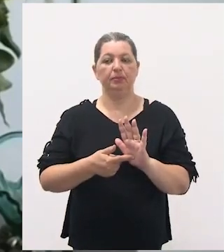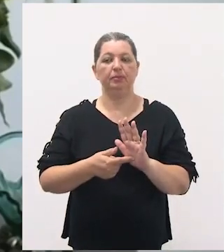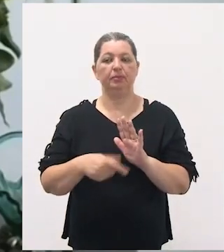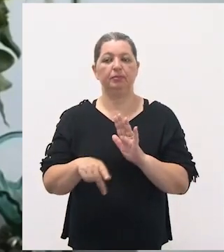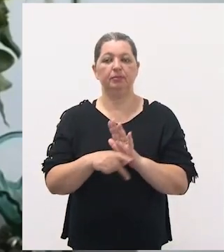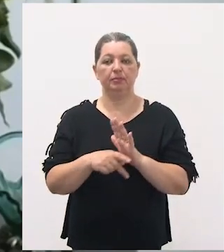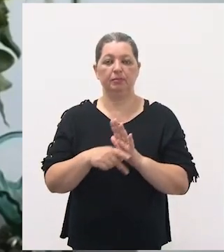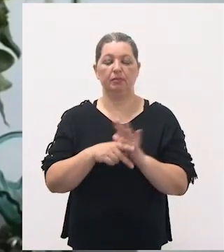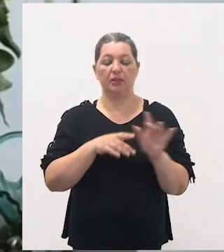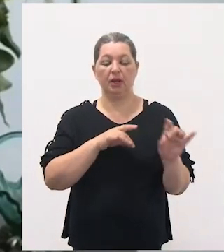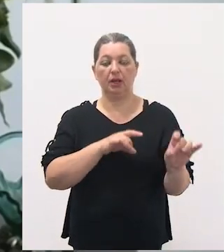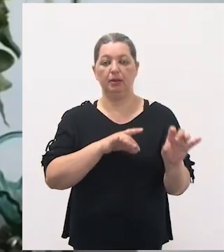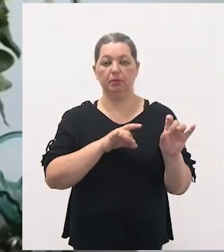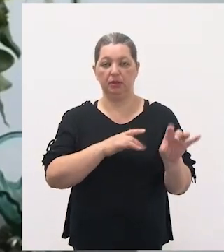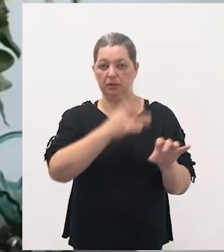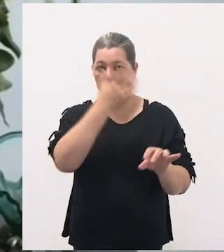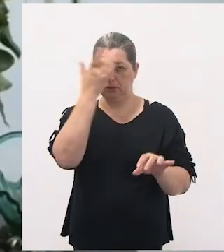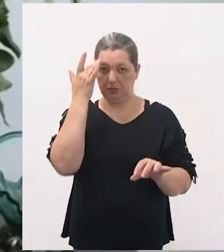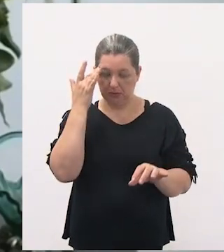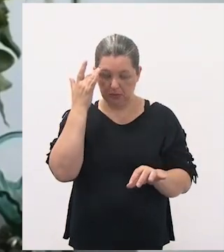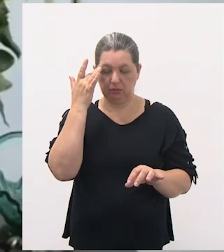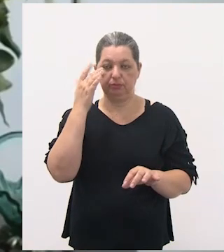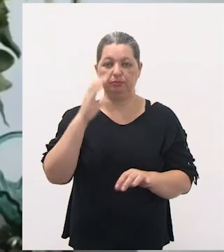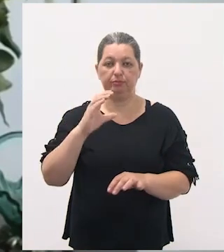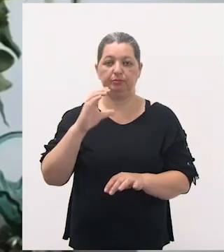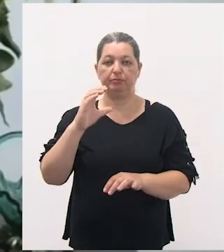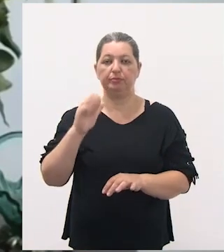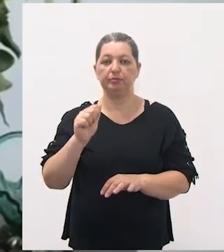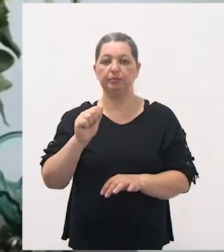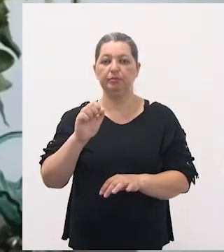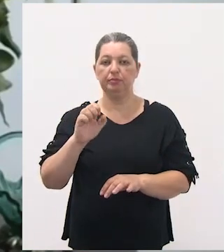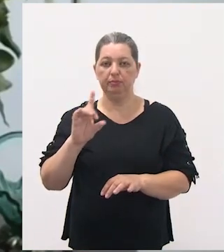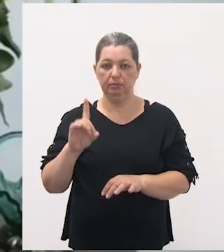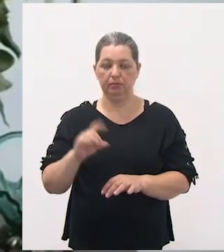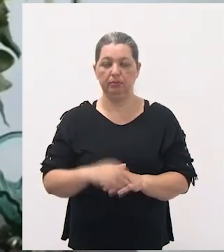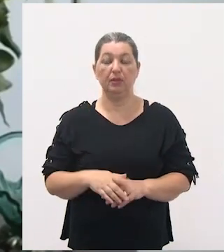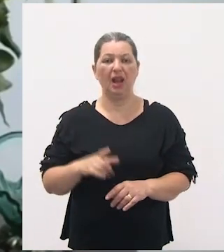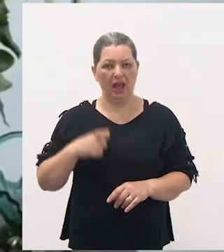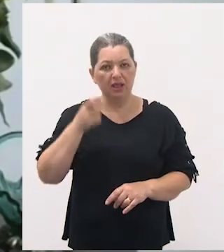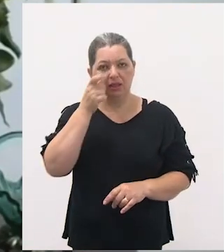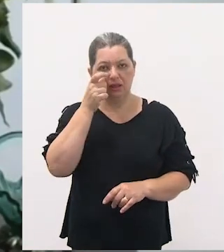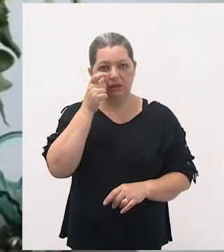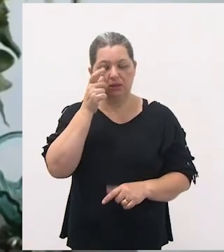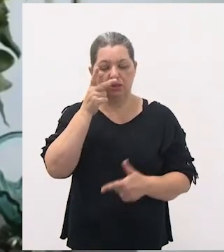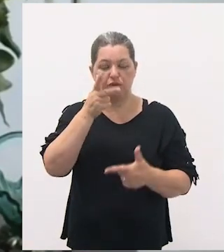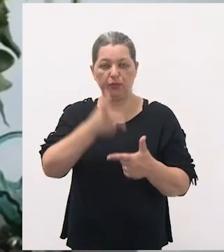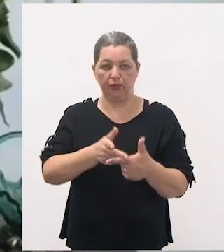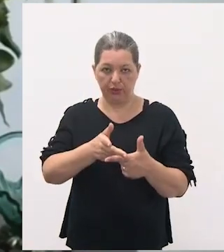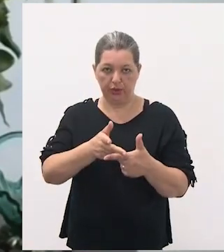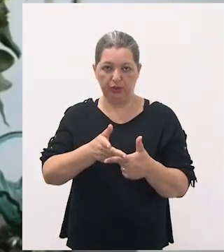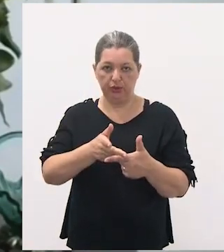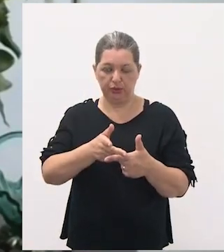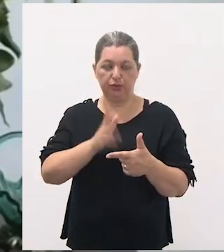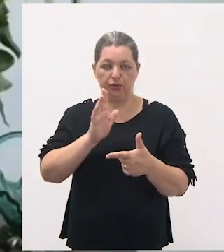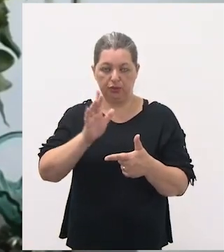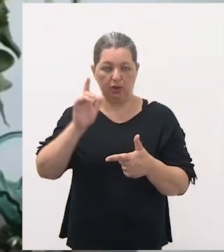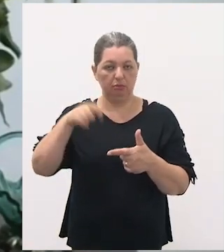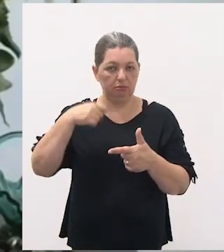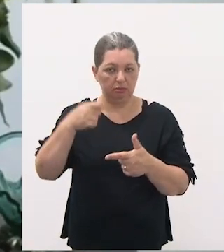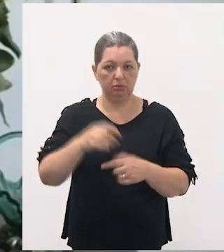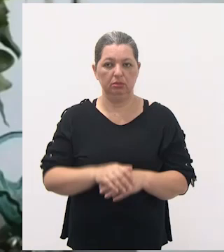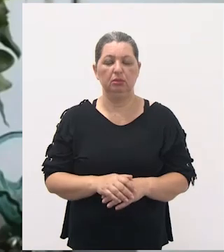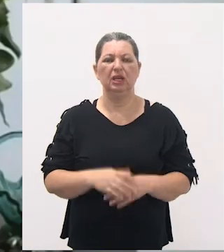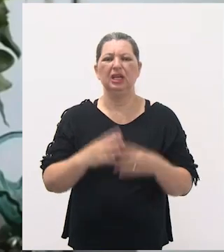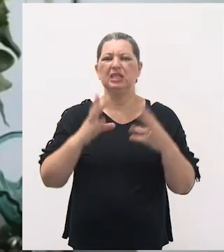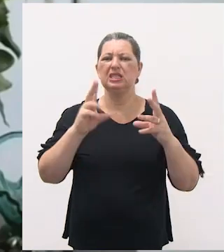dos especialistas do CAED, muito interessante, é um vídeo gravado ali dizendo tudo sobre a